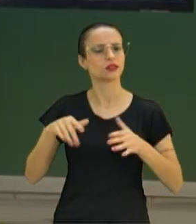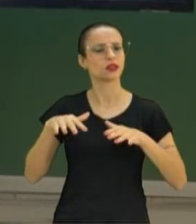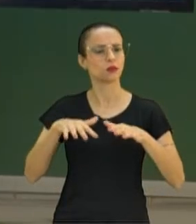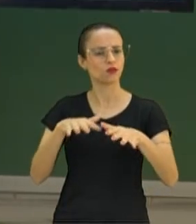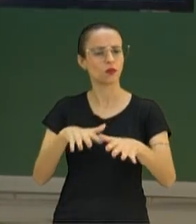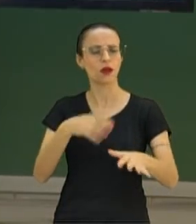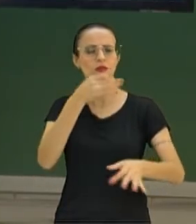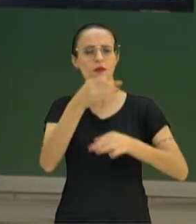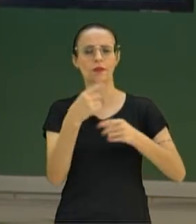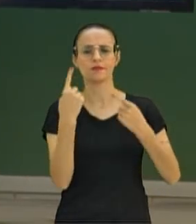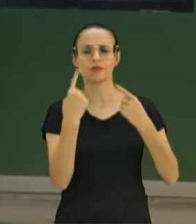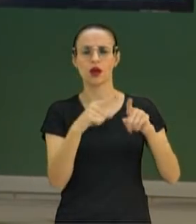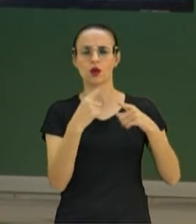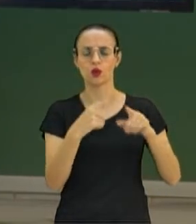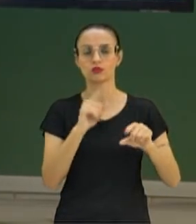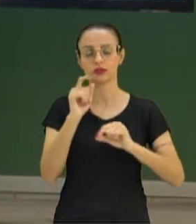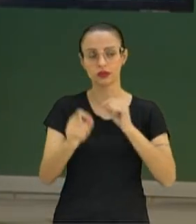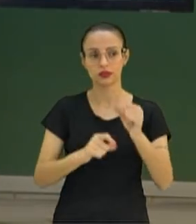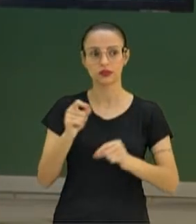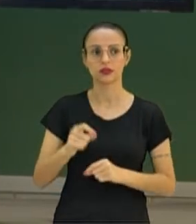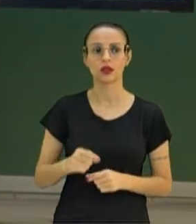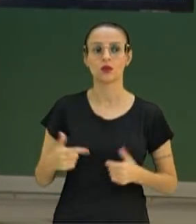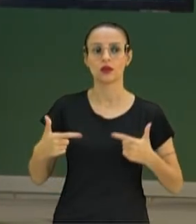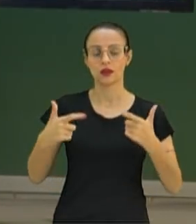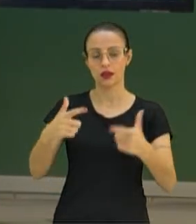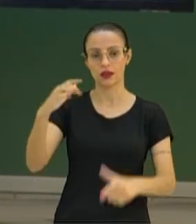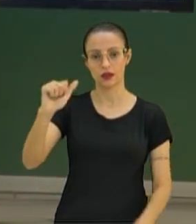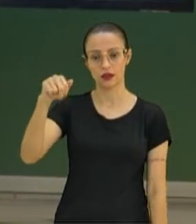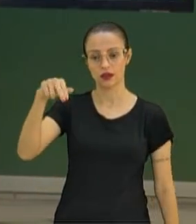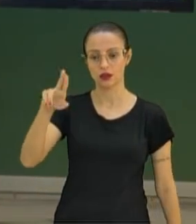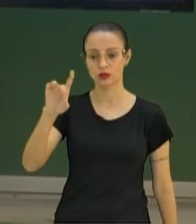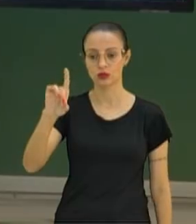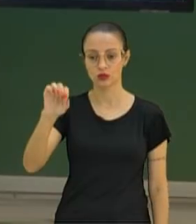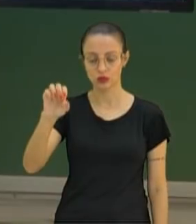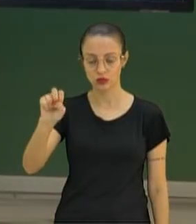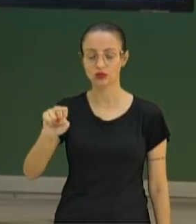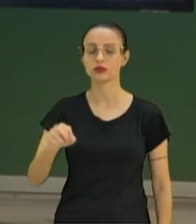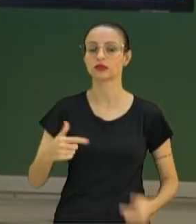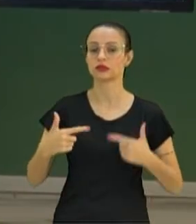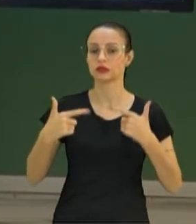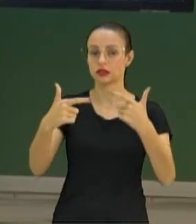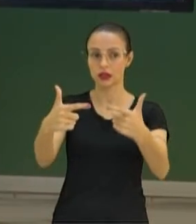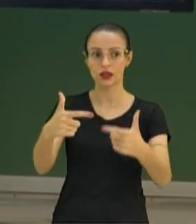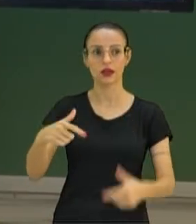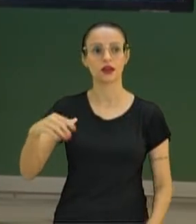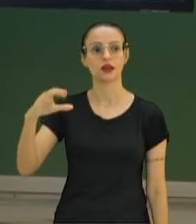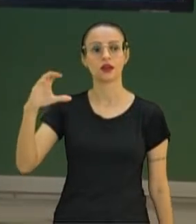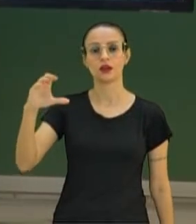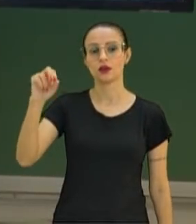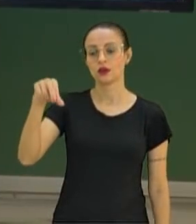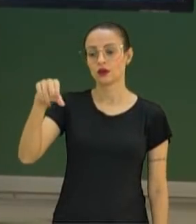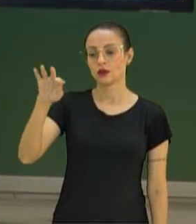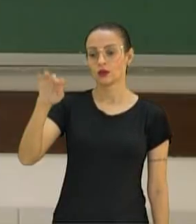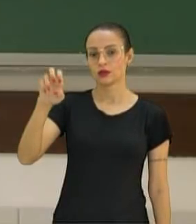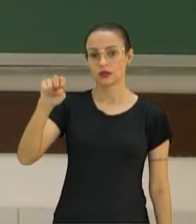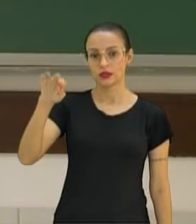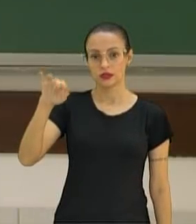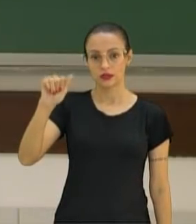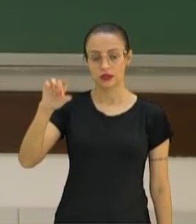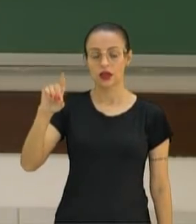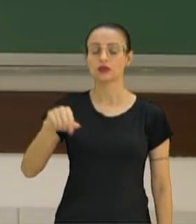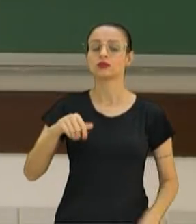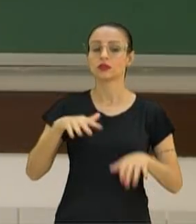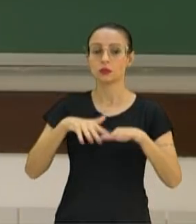movimentos de contestação. Então a gente vai ver a Guerra de Canudos, a Guerra do Contestado, a Revolta da Vacina e o cangaço, esse